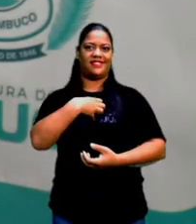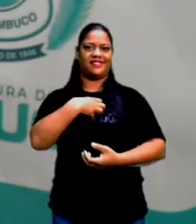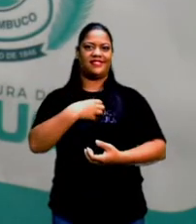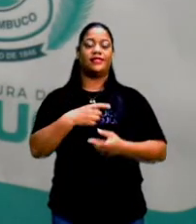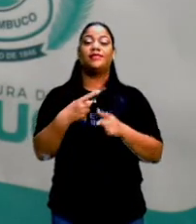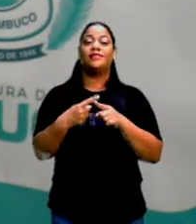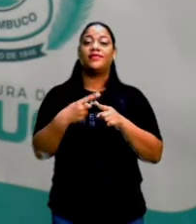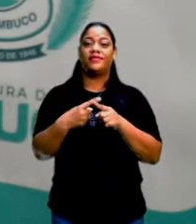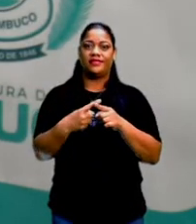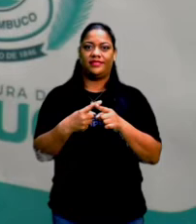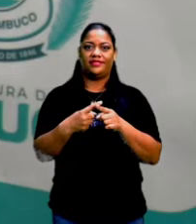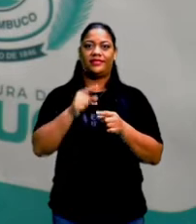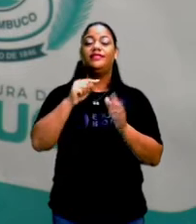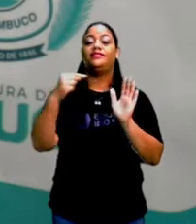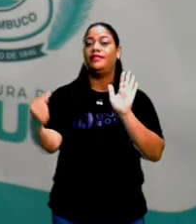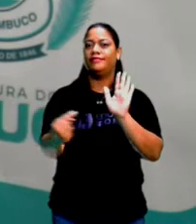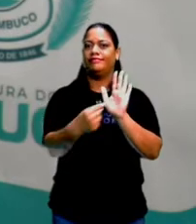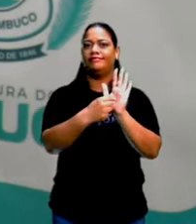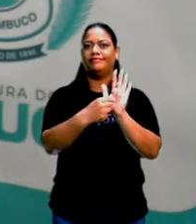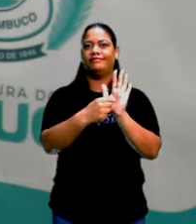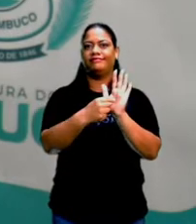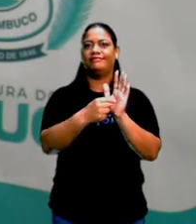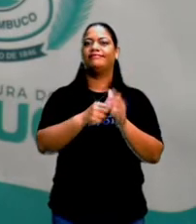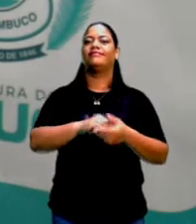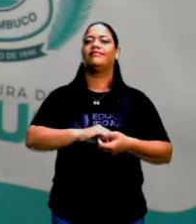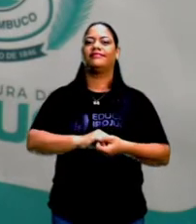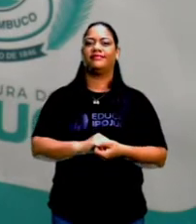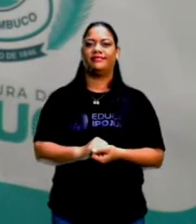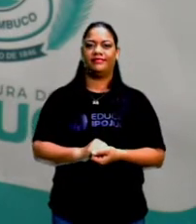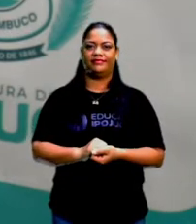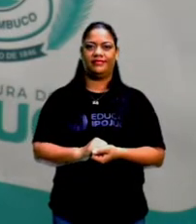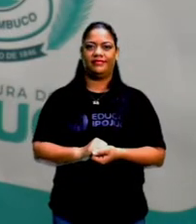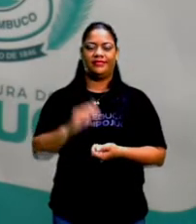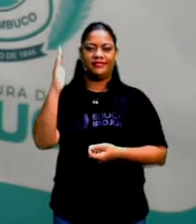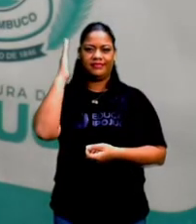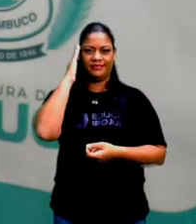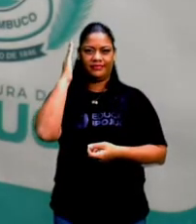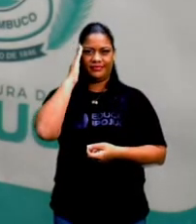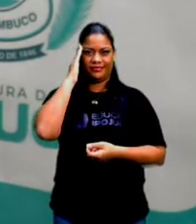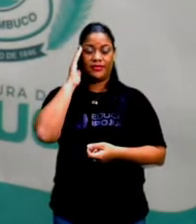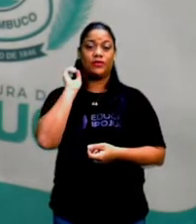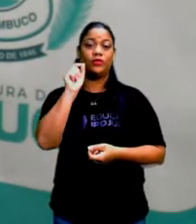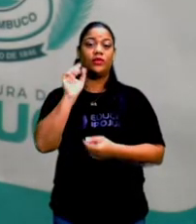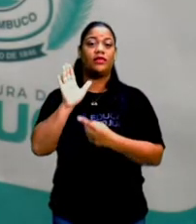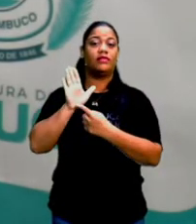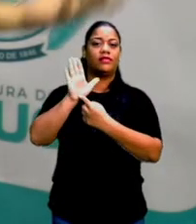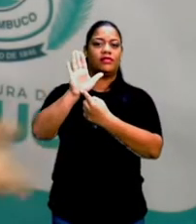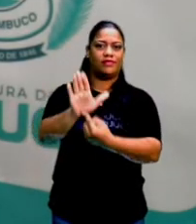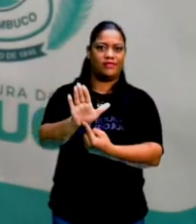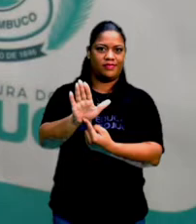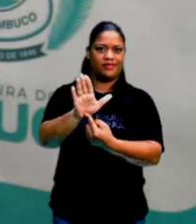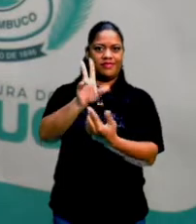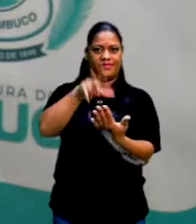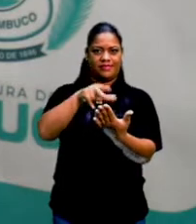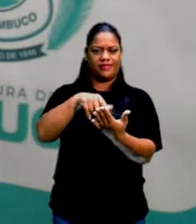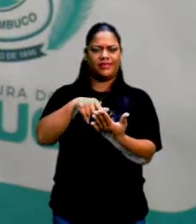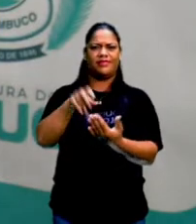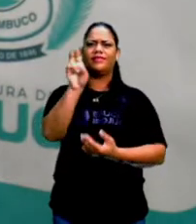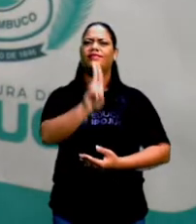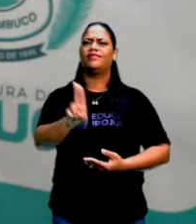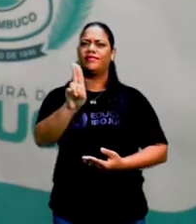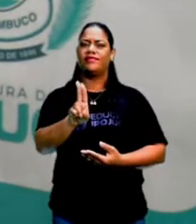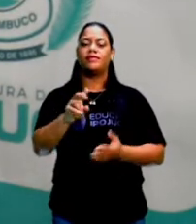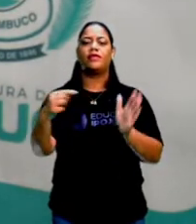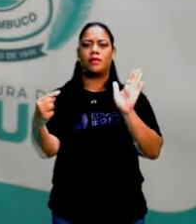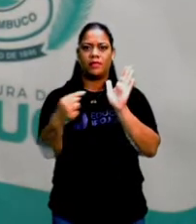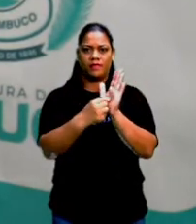frase. Porque a pontuação tem a ver justamente com intencionalidade. Então, para que servem os sinais de pontuação?